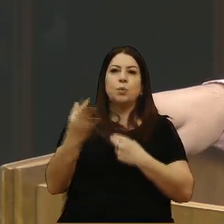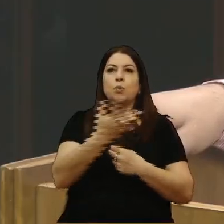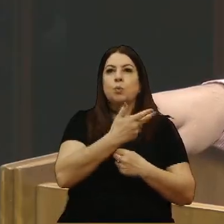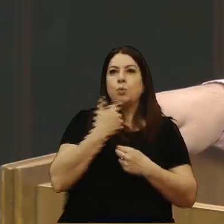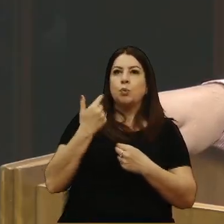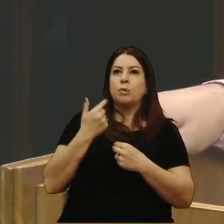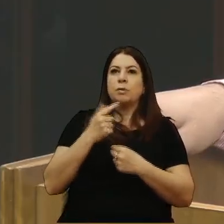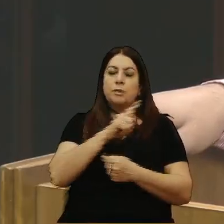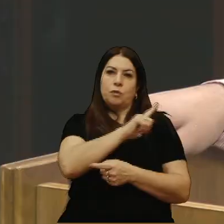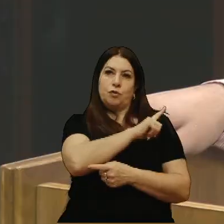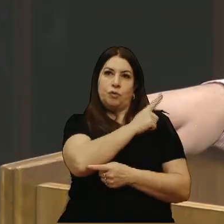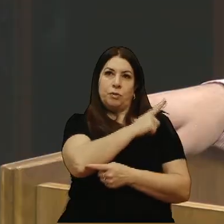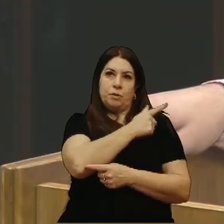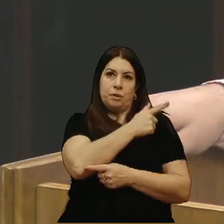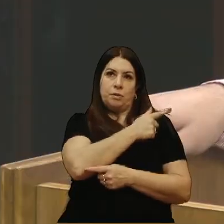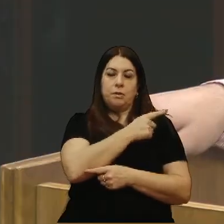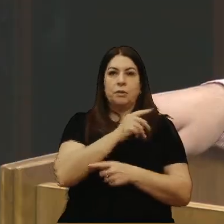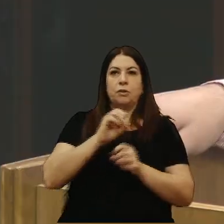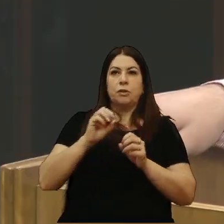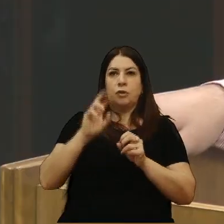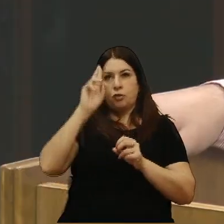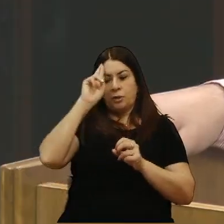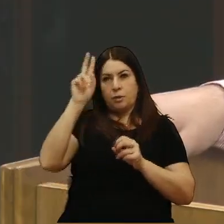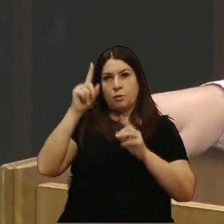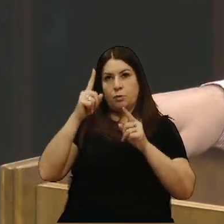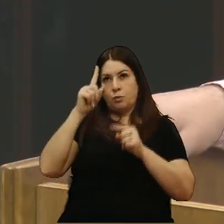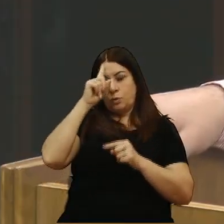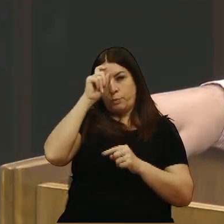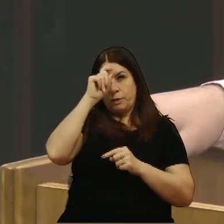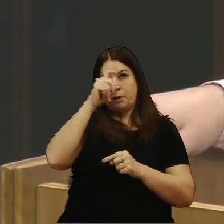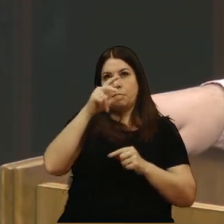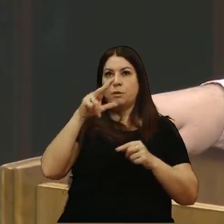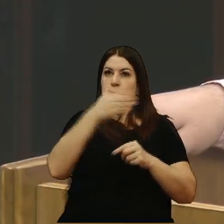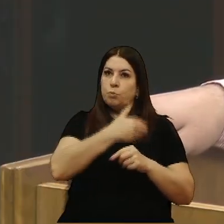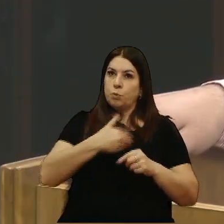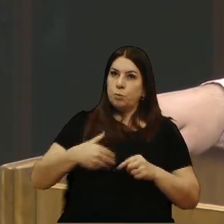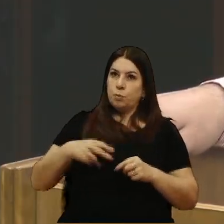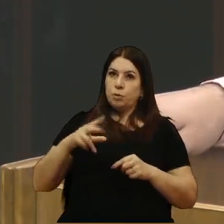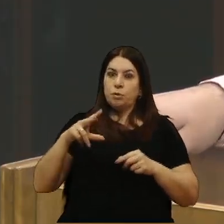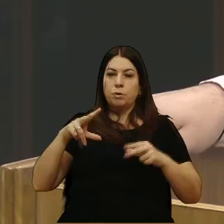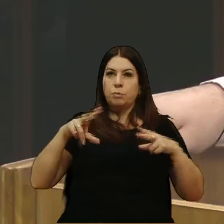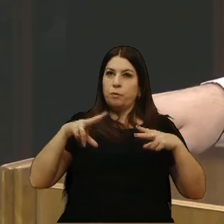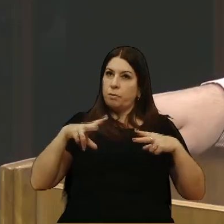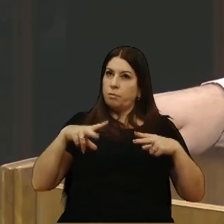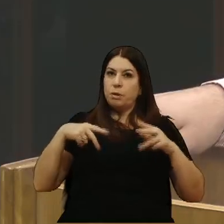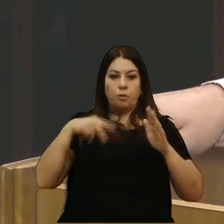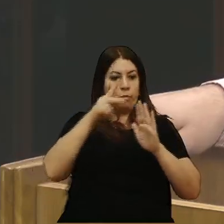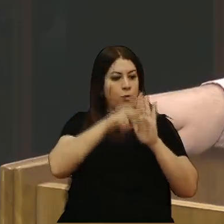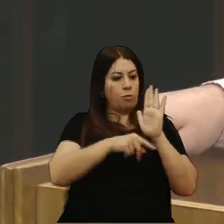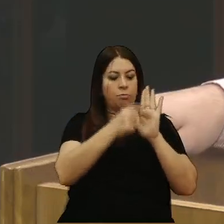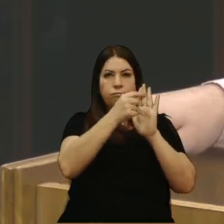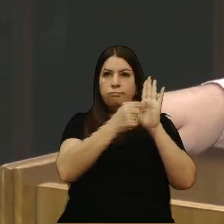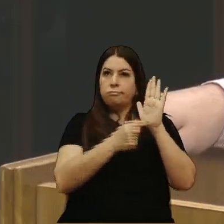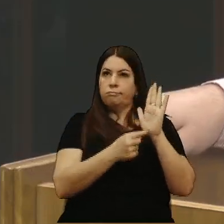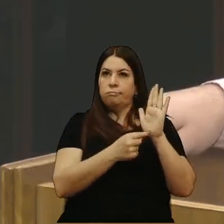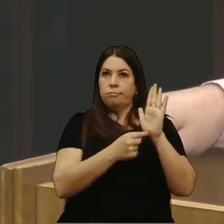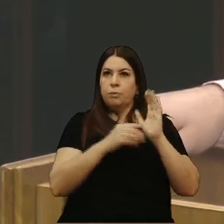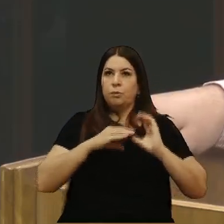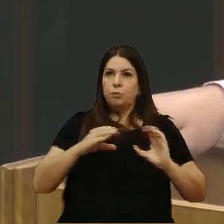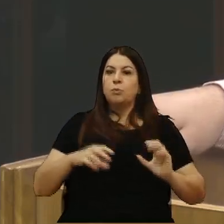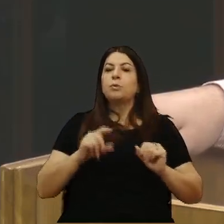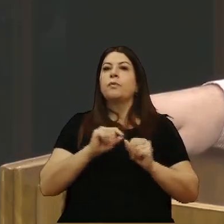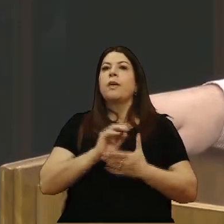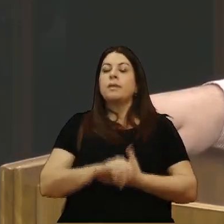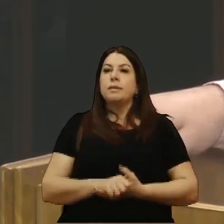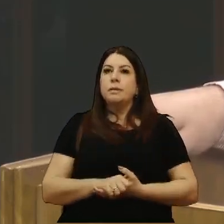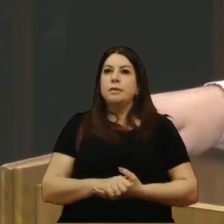as gerências e direções dos hospitais públicos e privados do município, para ter um protocolo nesses casos de conduta. O que tu faz?